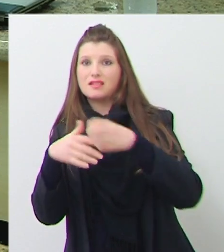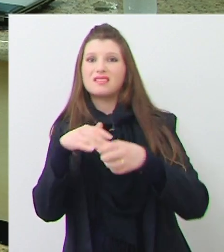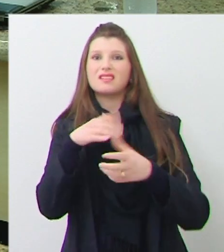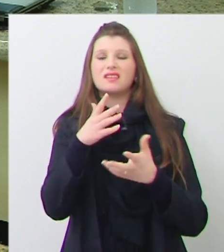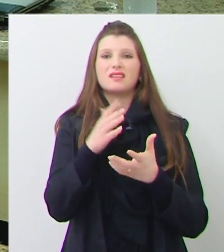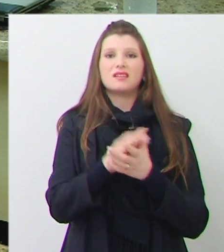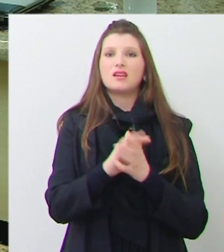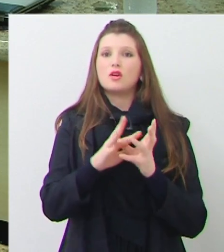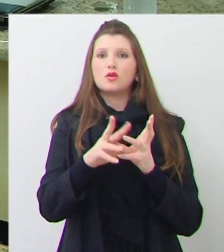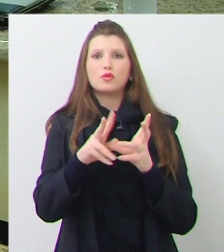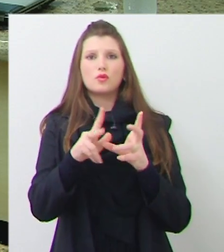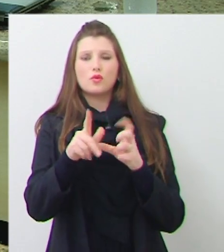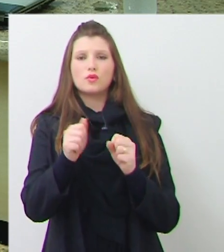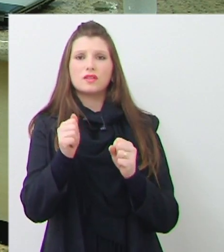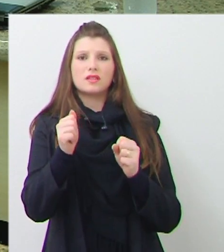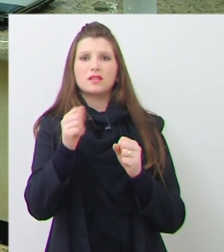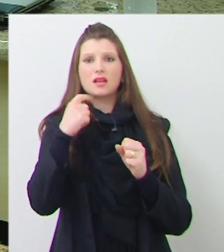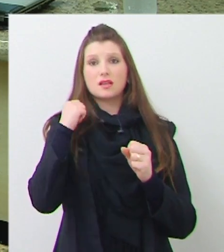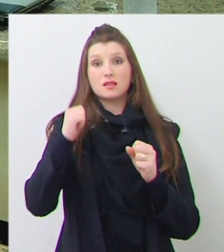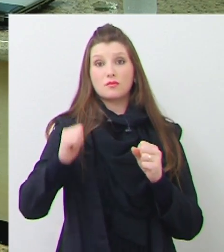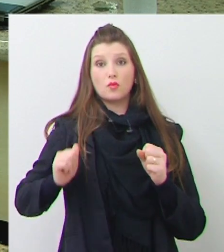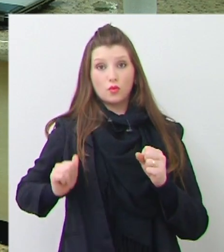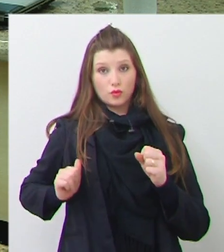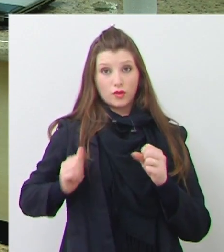do ano de 2012,